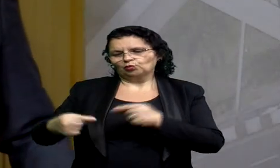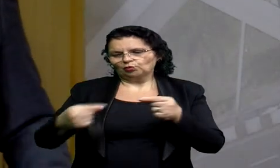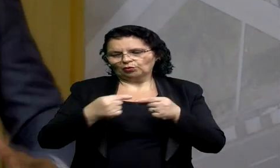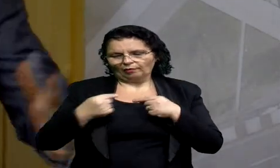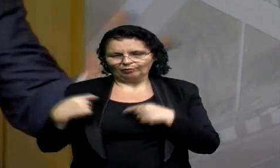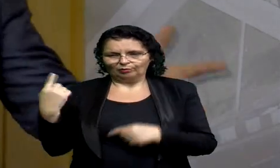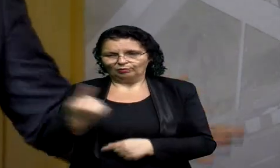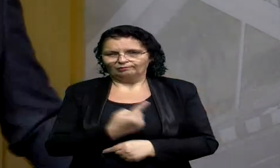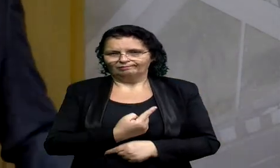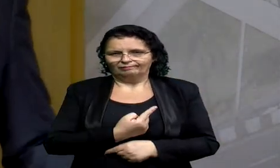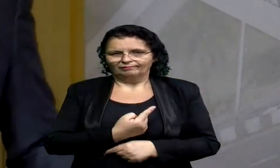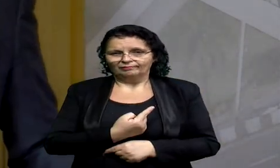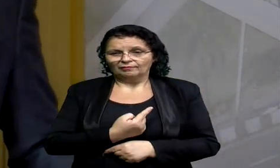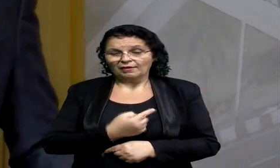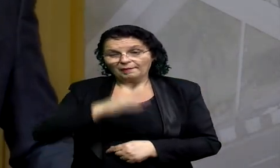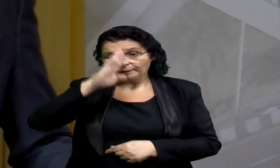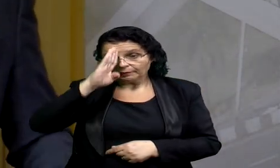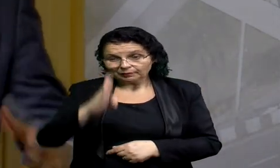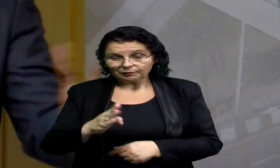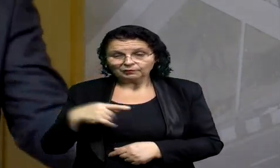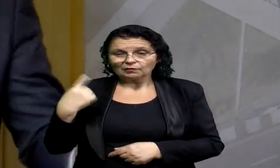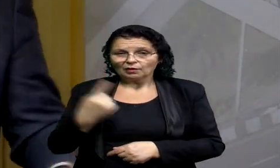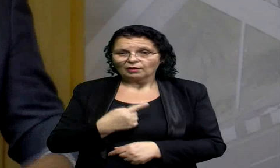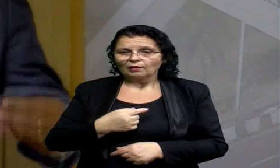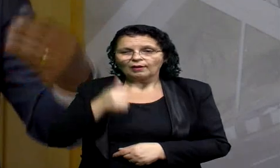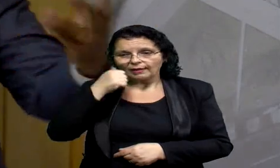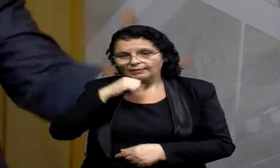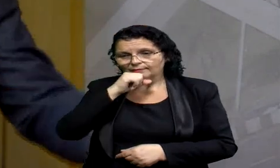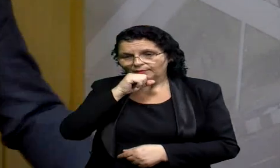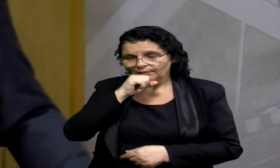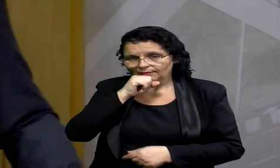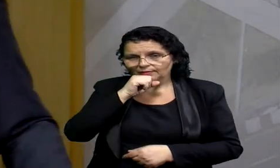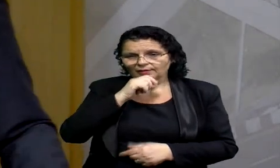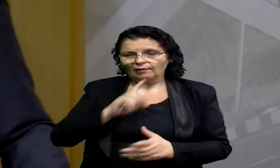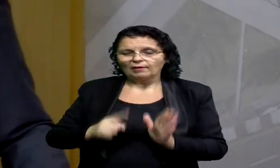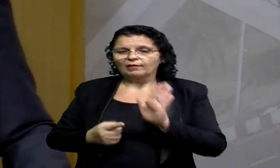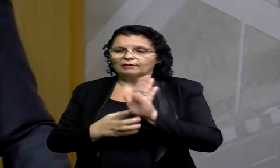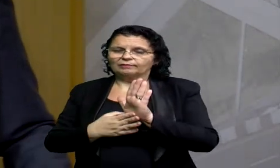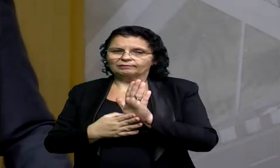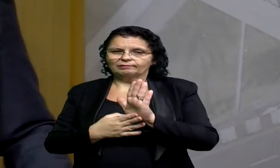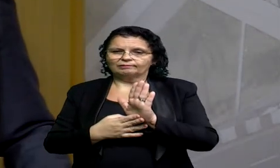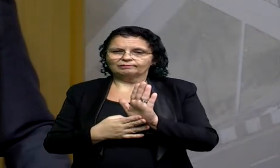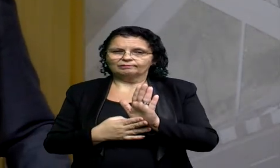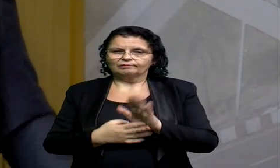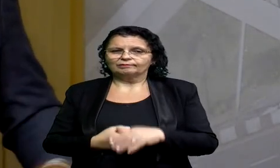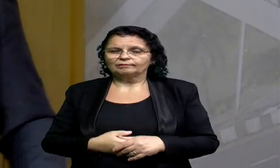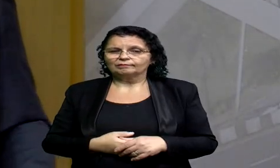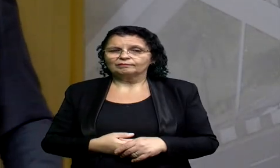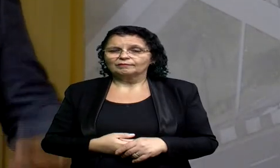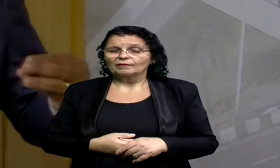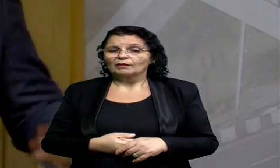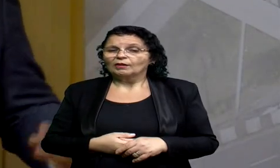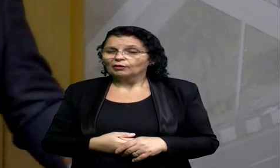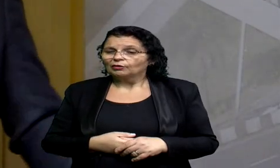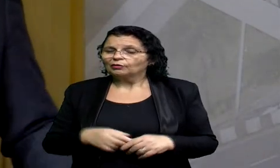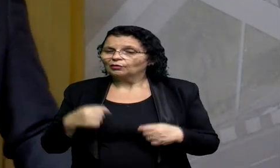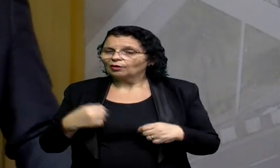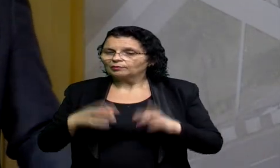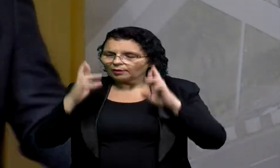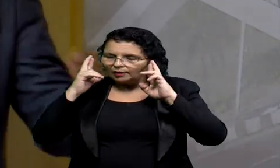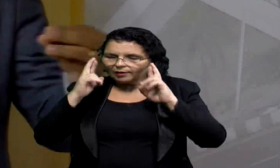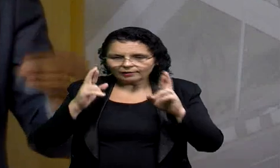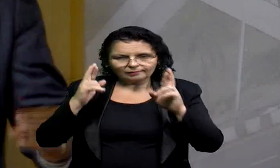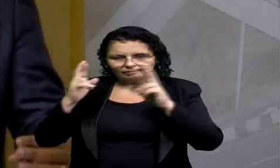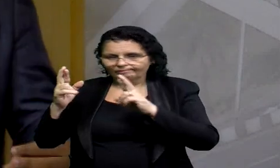vereadores não discutir principalmente com as mães com quem está à frente da causa eh aqui a gente tem que ser muito respeitoso